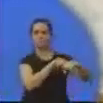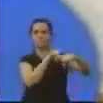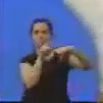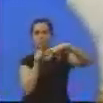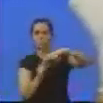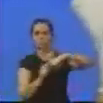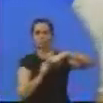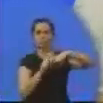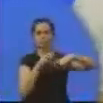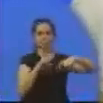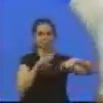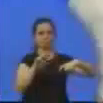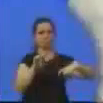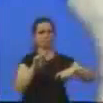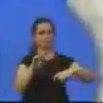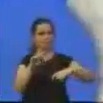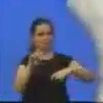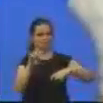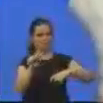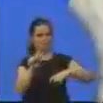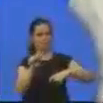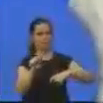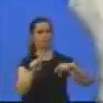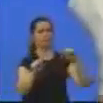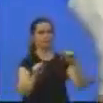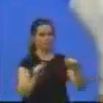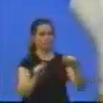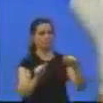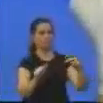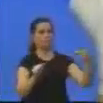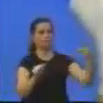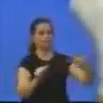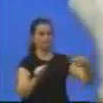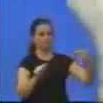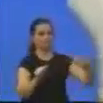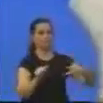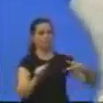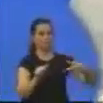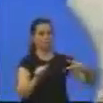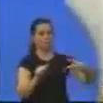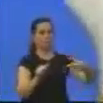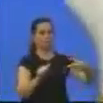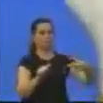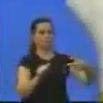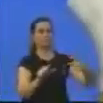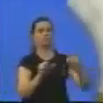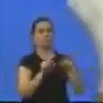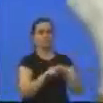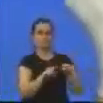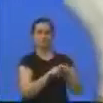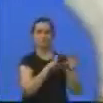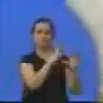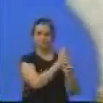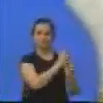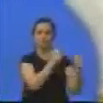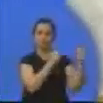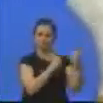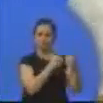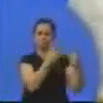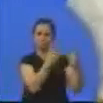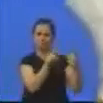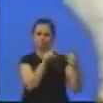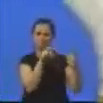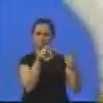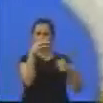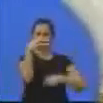partir da derivada. E da derivada de segunda ordem, isto é, da segunda derivada. Então, calculei a primeira, deu 4x